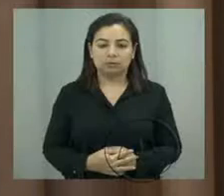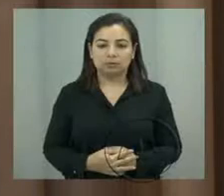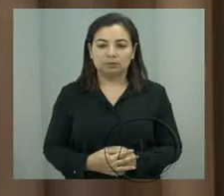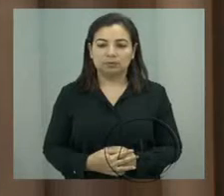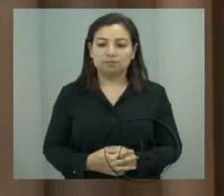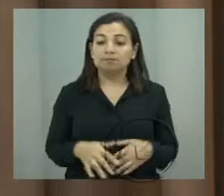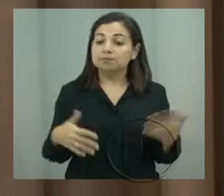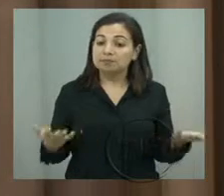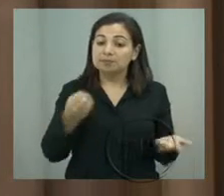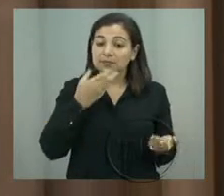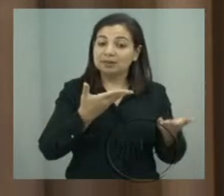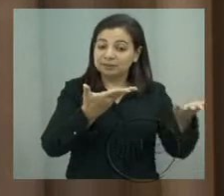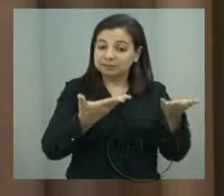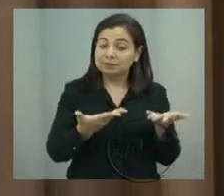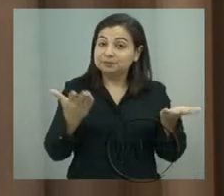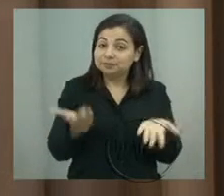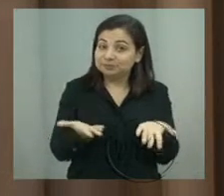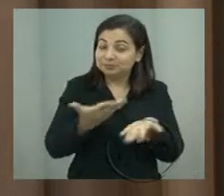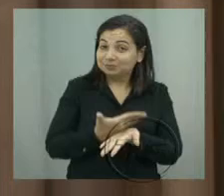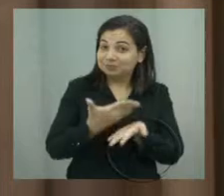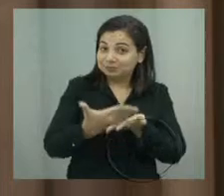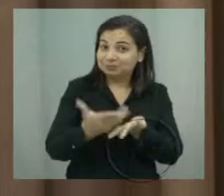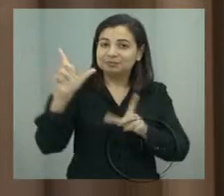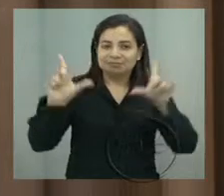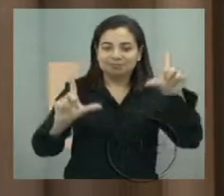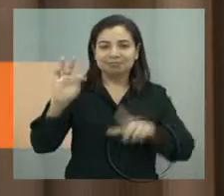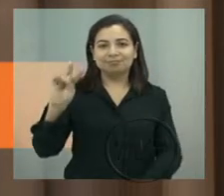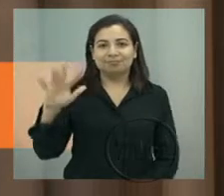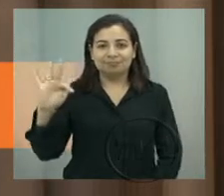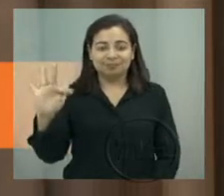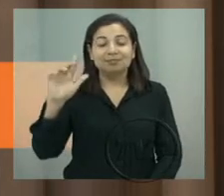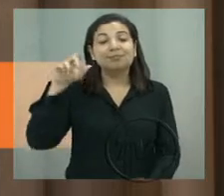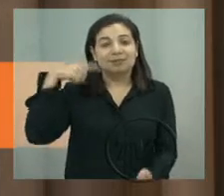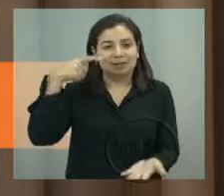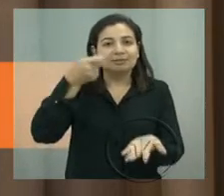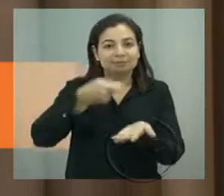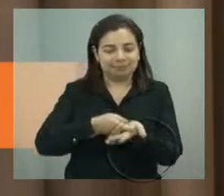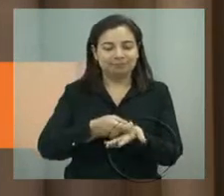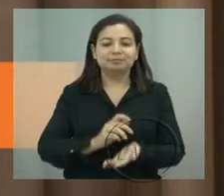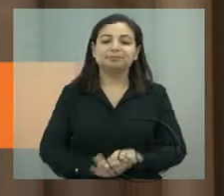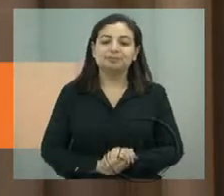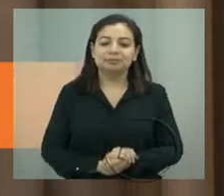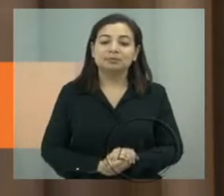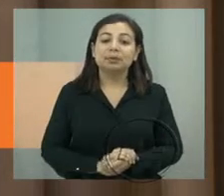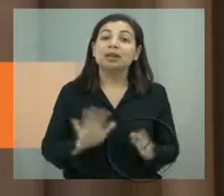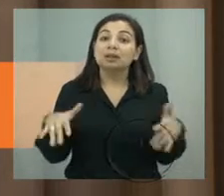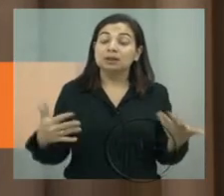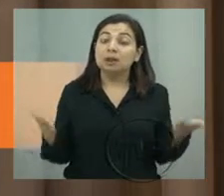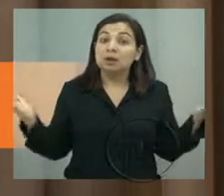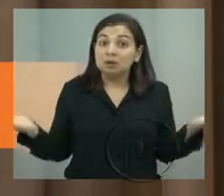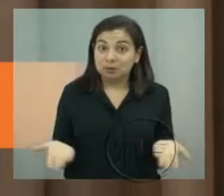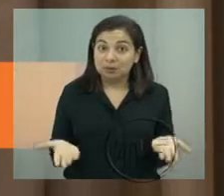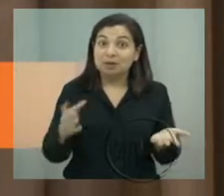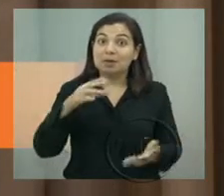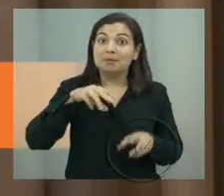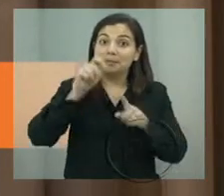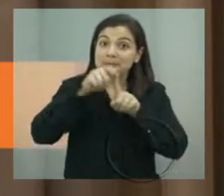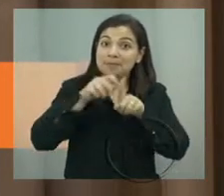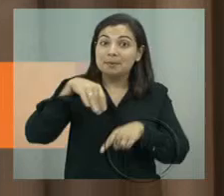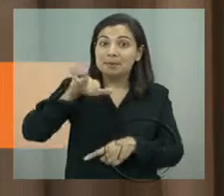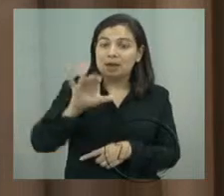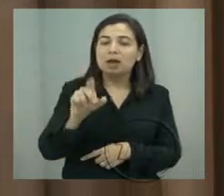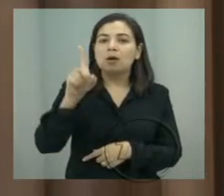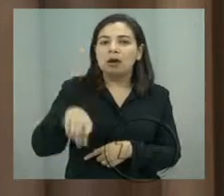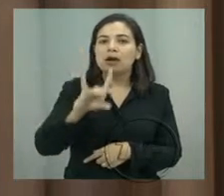Sejam bem-vindos. Começa agora na TV Fortaleza, o programa É Direito. E neste mês de maio é celebrado o Dia do Silêncio, no